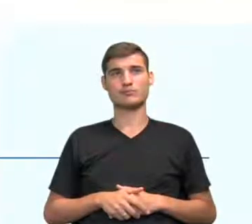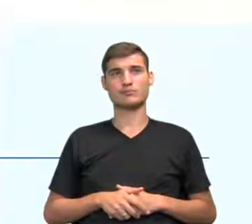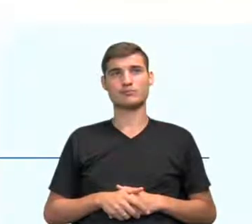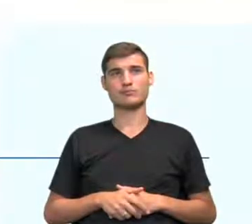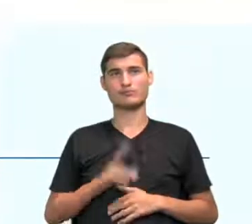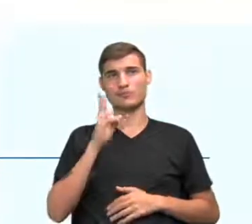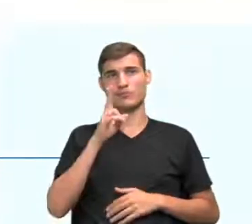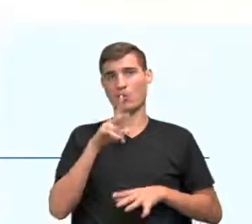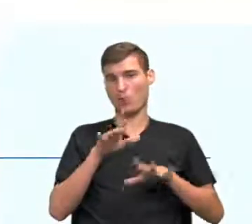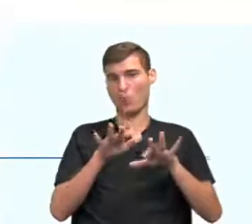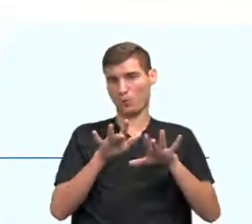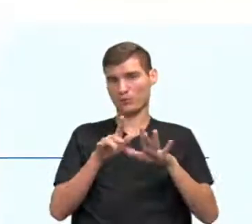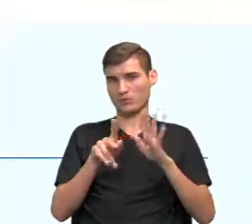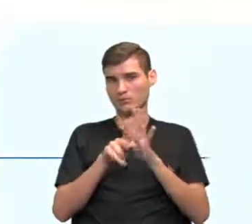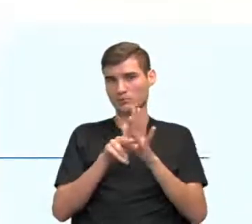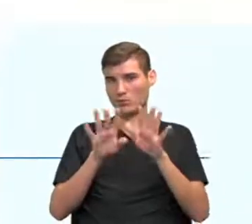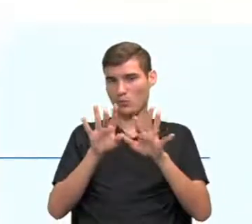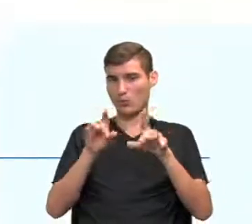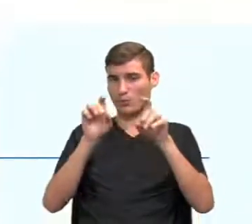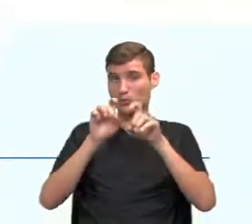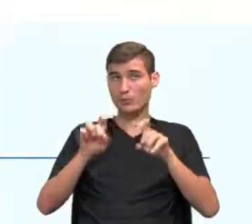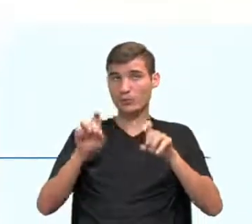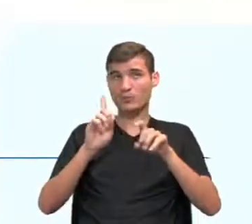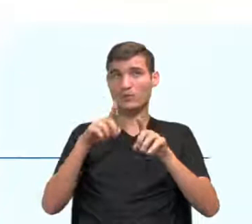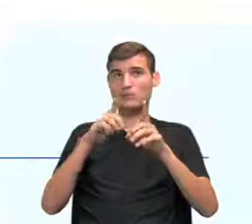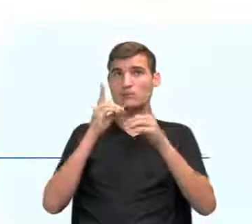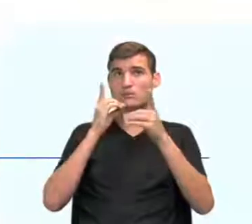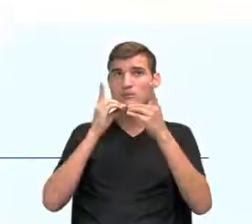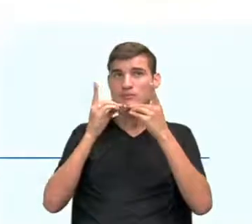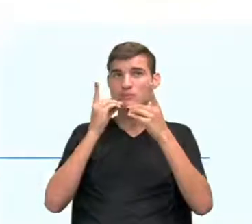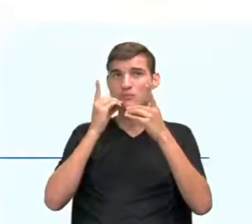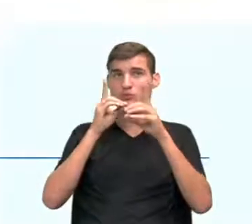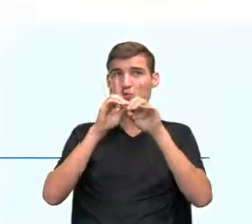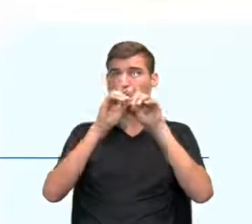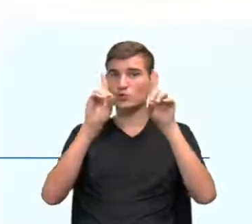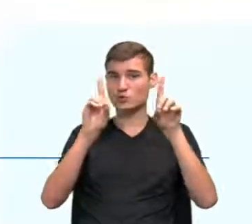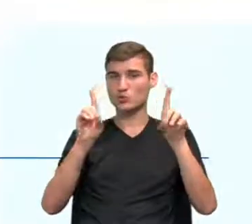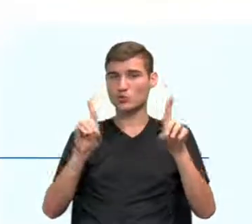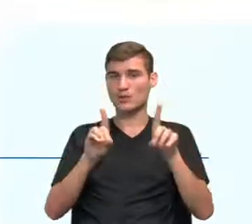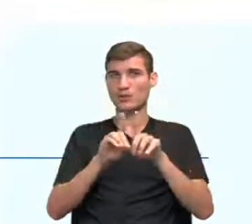Então, você tem um computador que vai transmitir dados digitais.